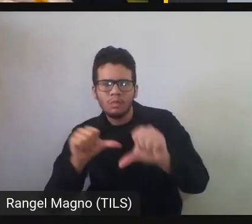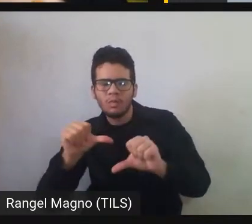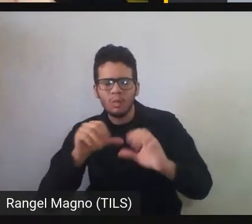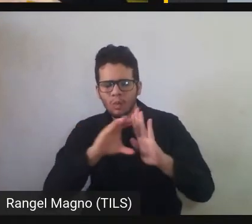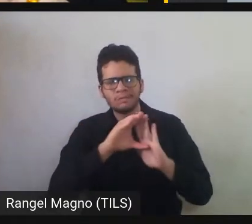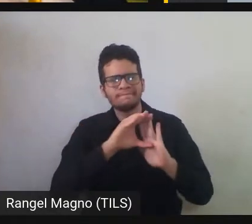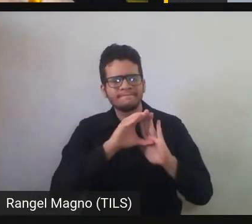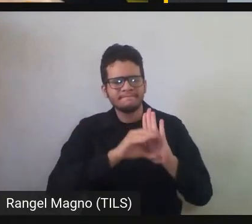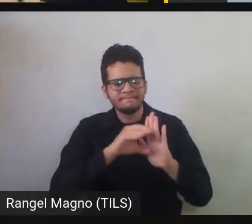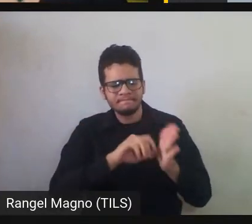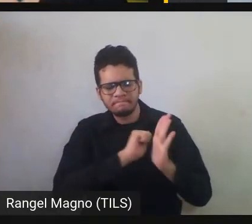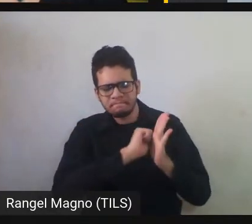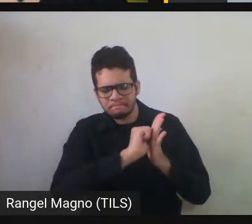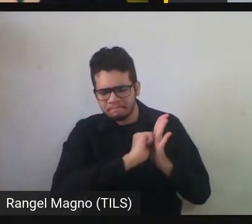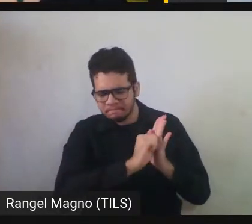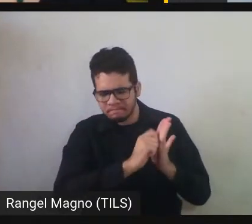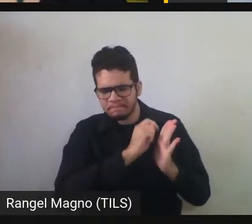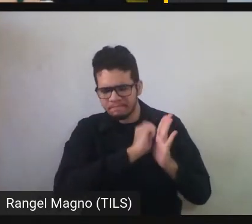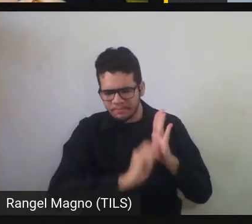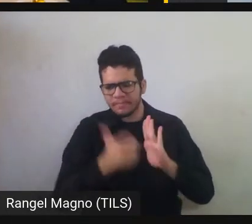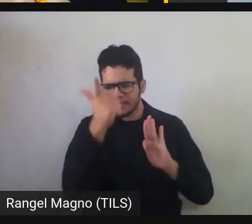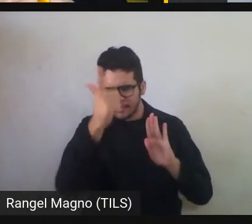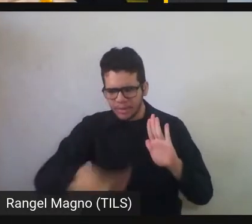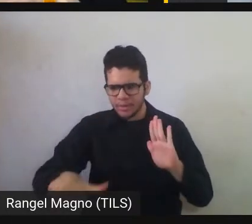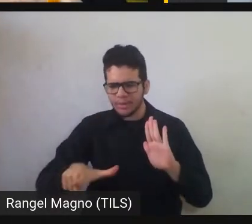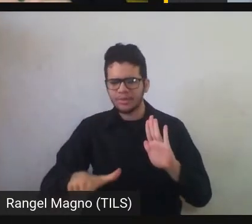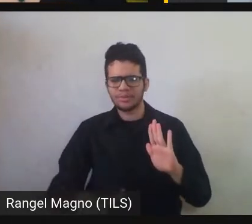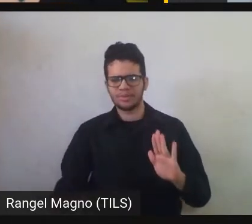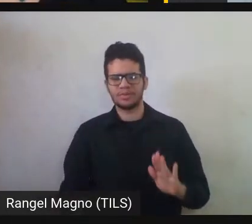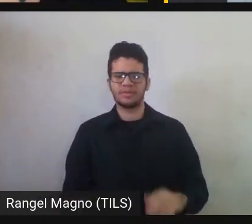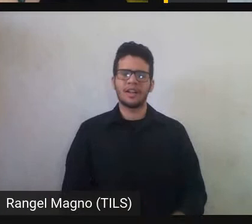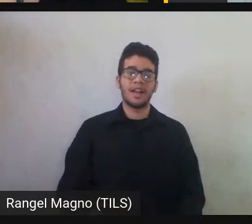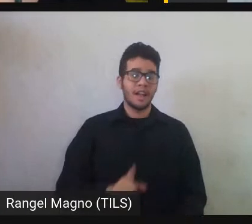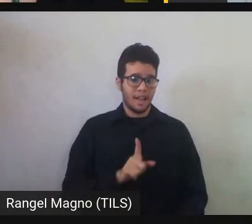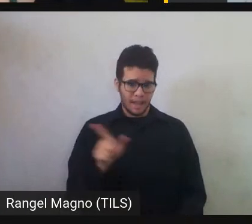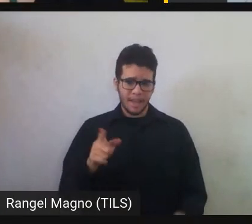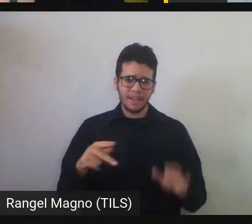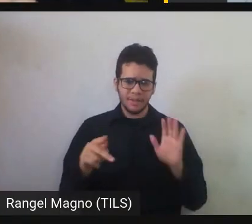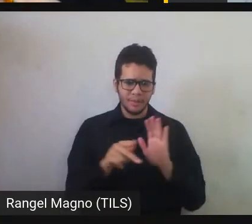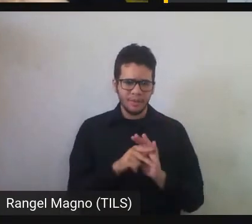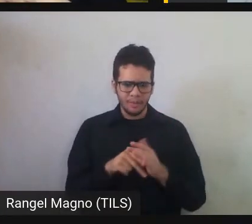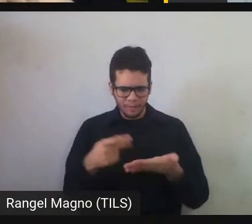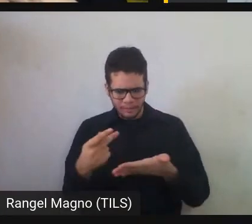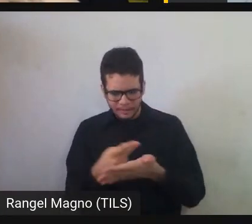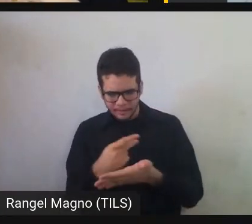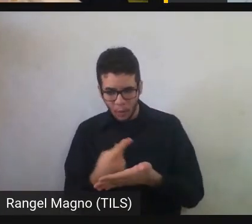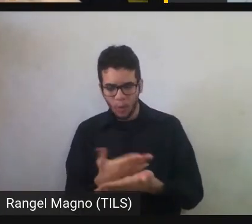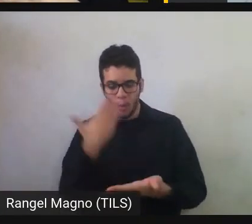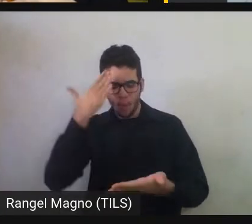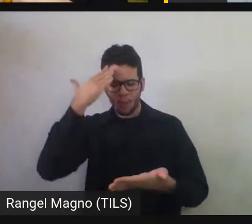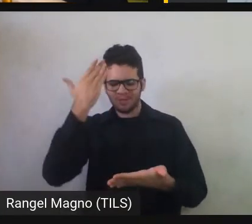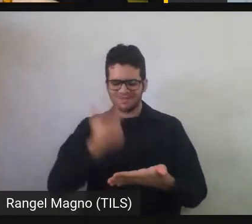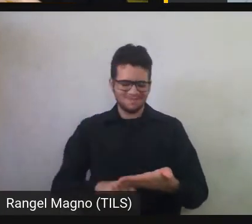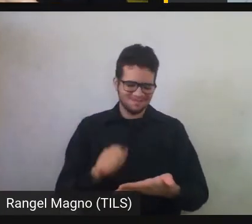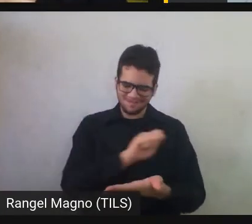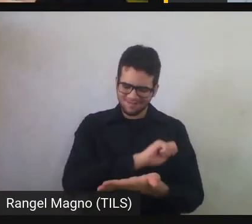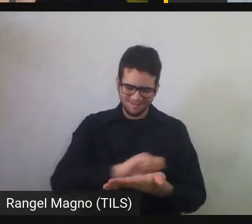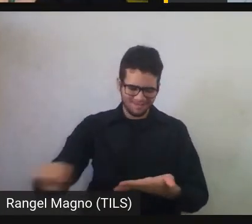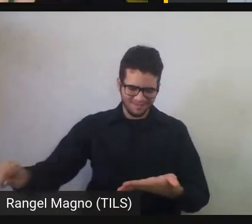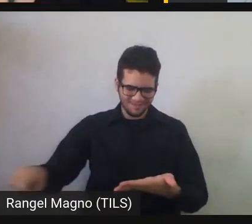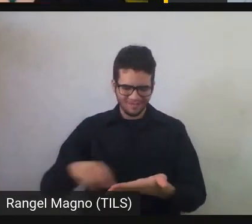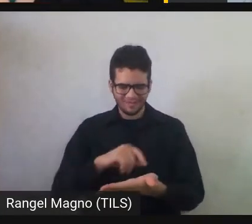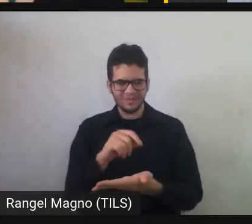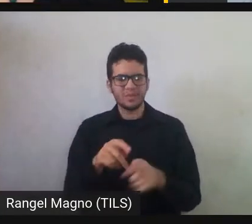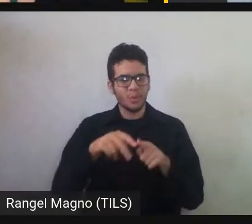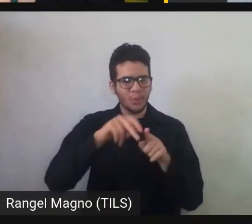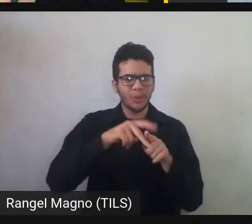e ele ele mesmo refuta suas próprias elaborações e dá um passo adiante é o caso por exemplo do